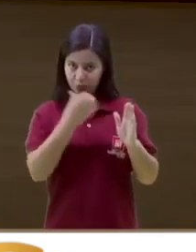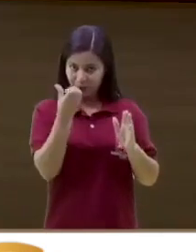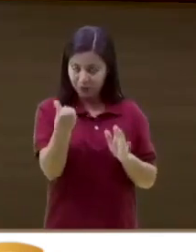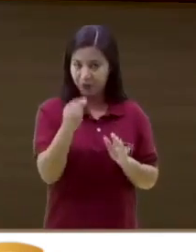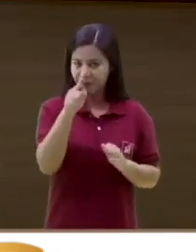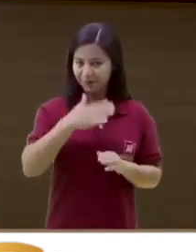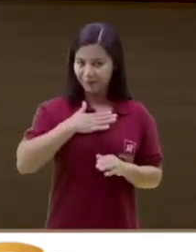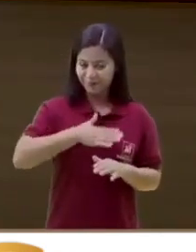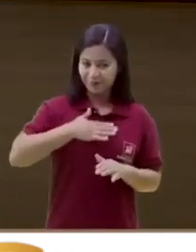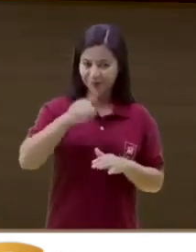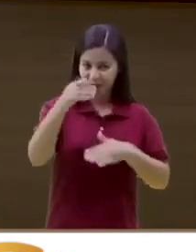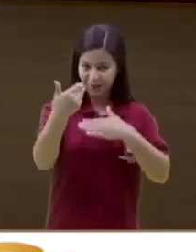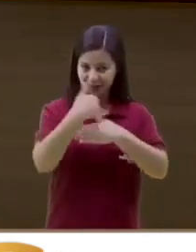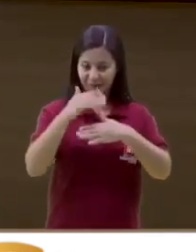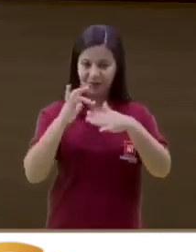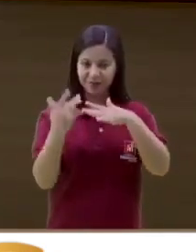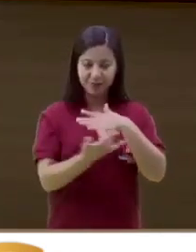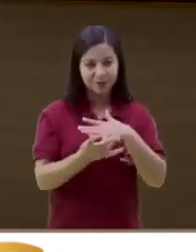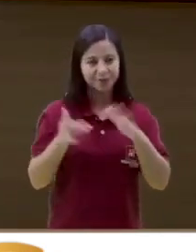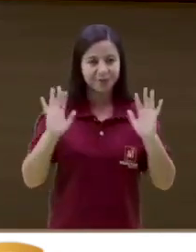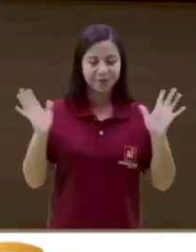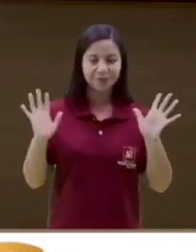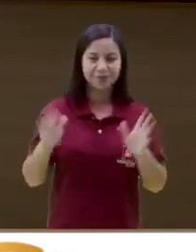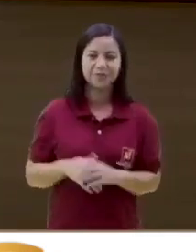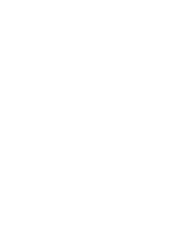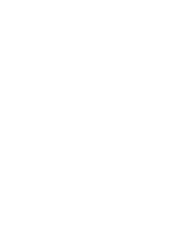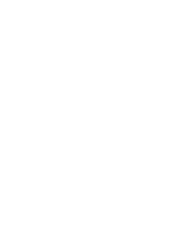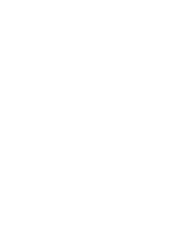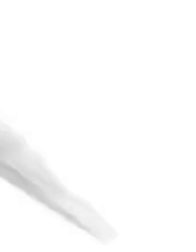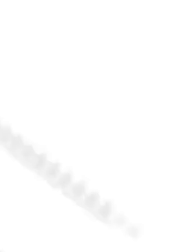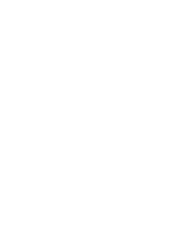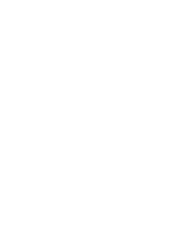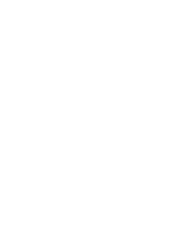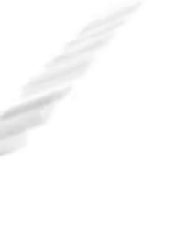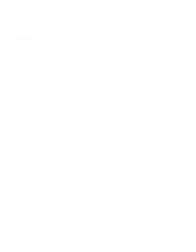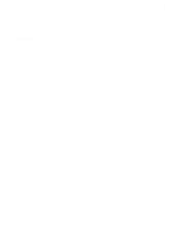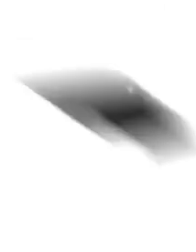06. Espero que tenham gostado. Visite nossas redes sociais e até a próxima.